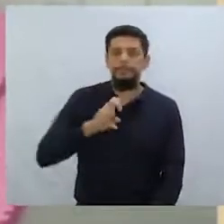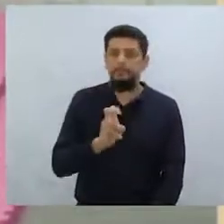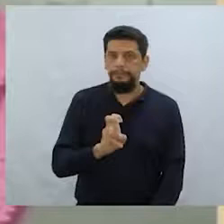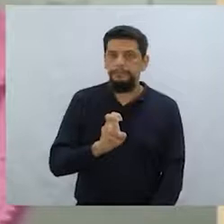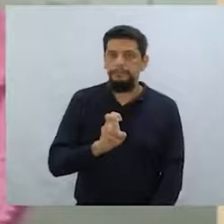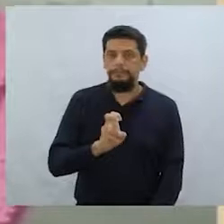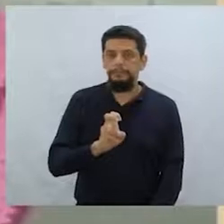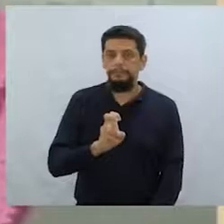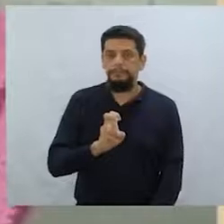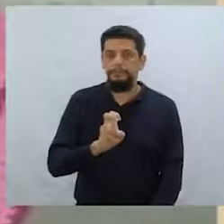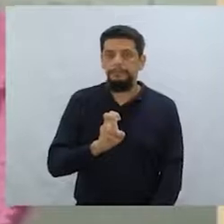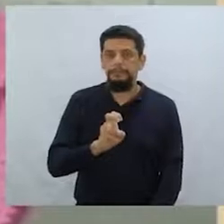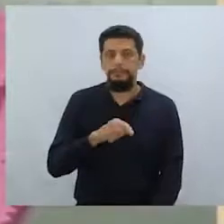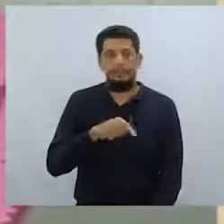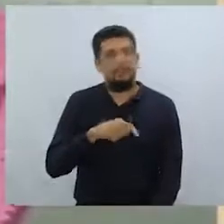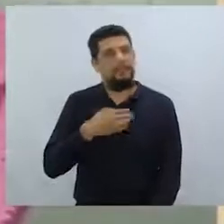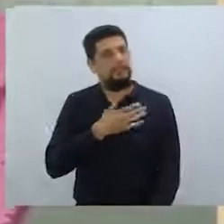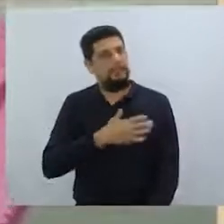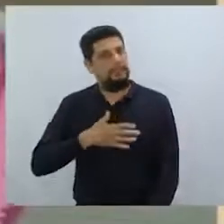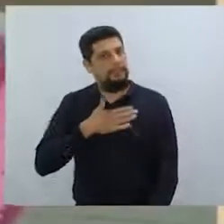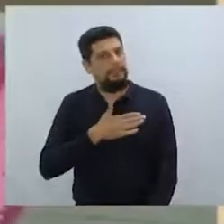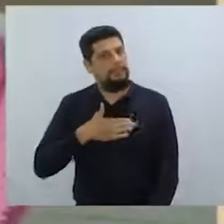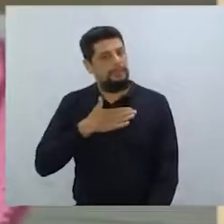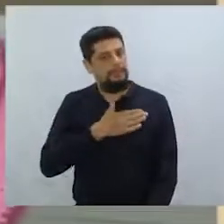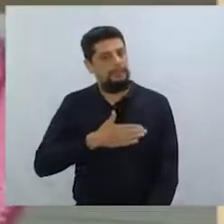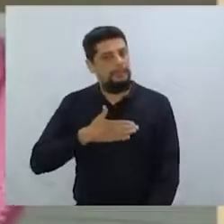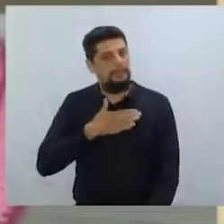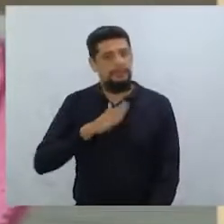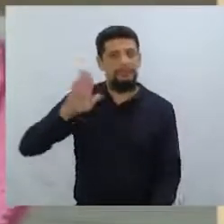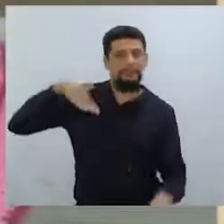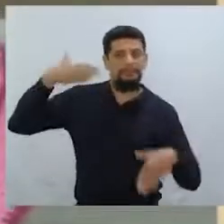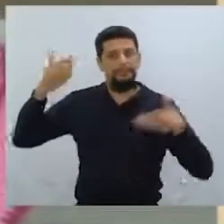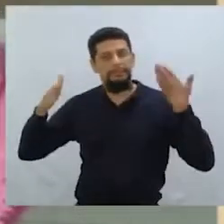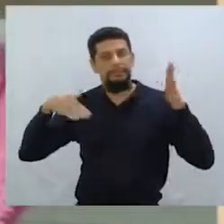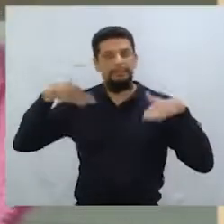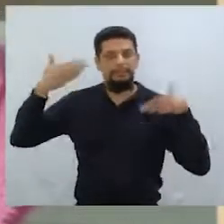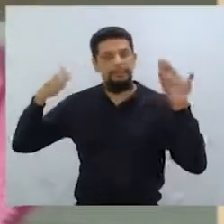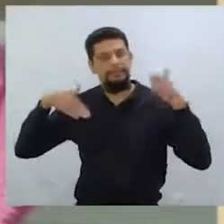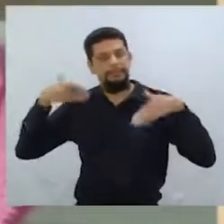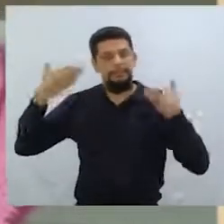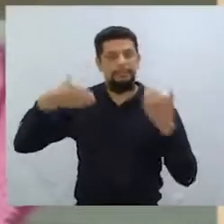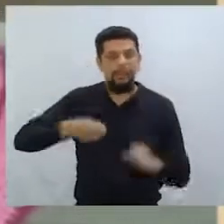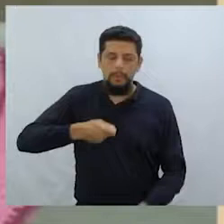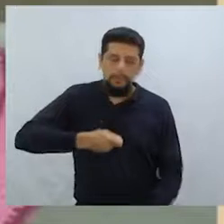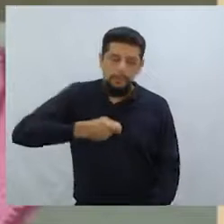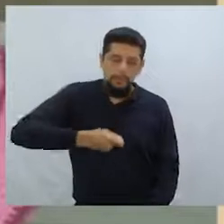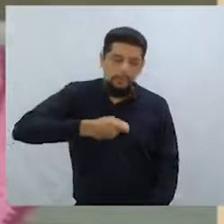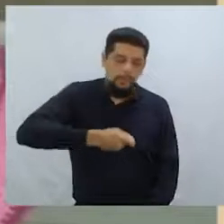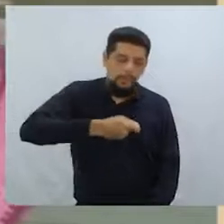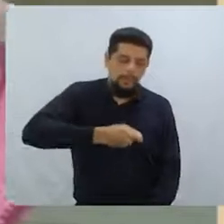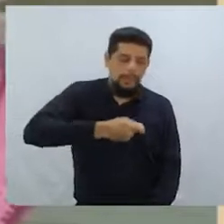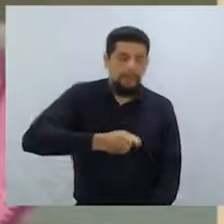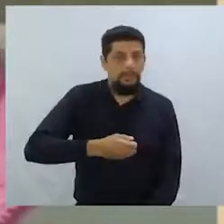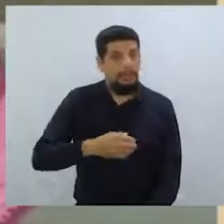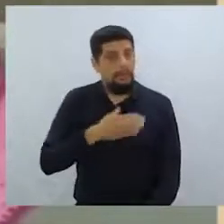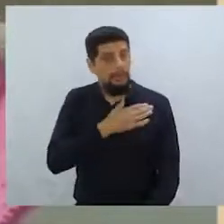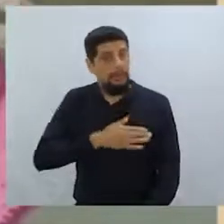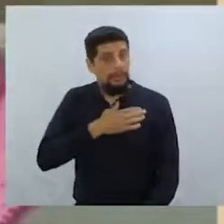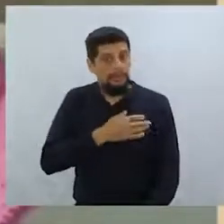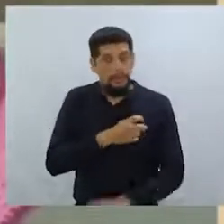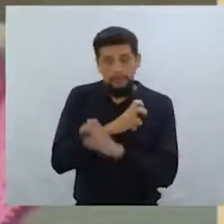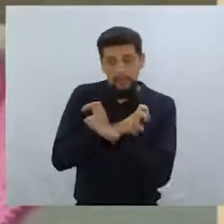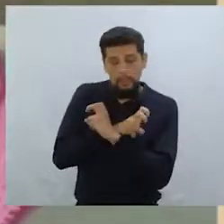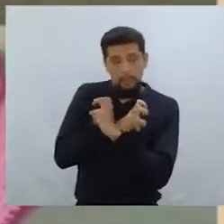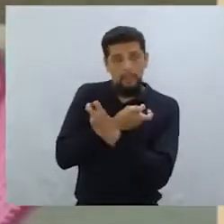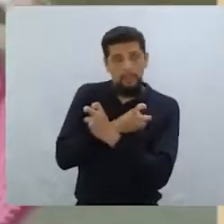anos e ele gosta de passear, gosta de comer